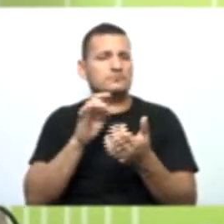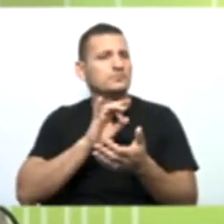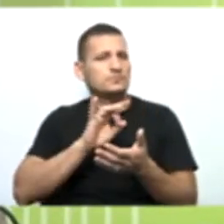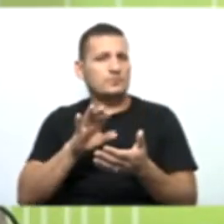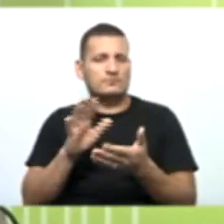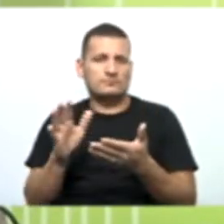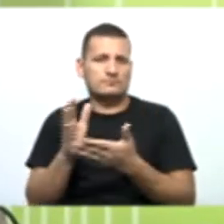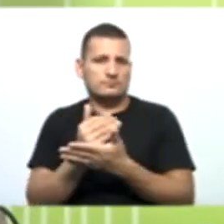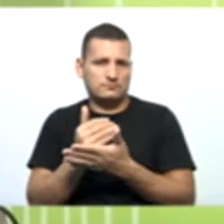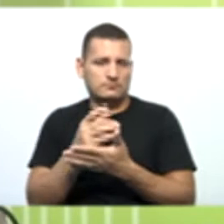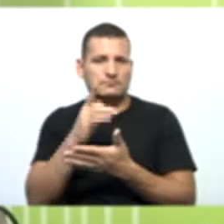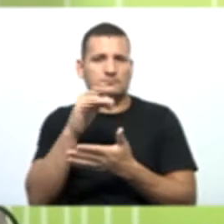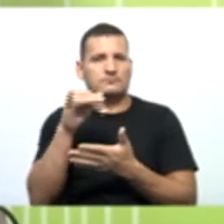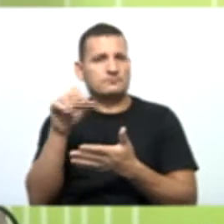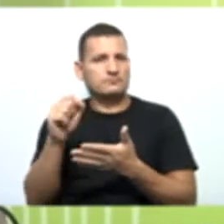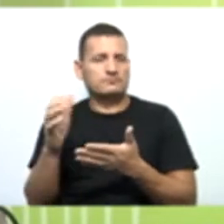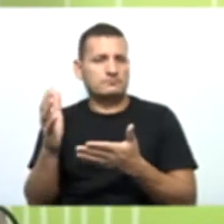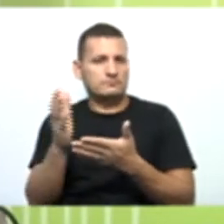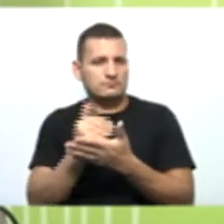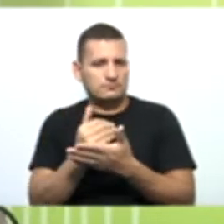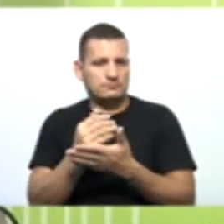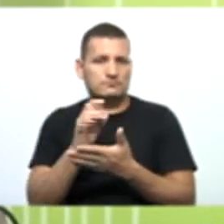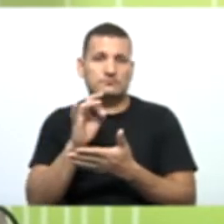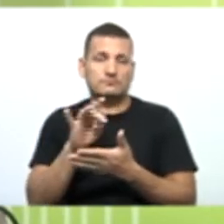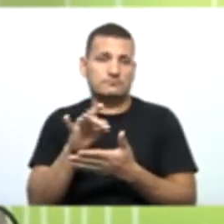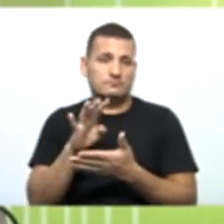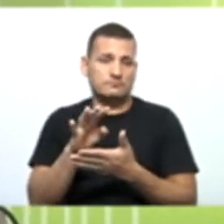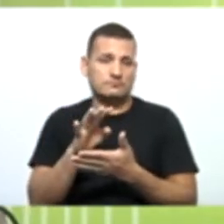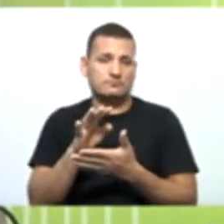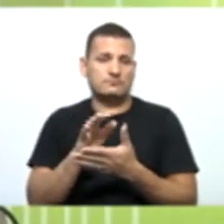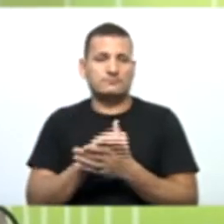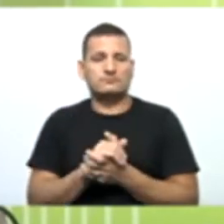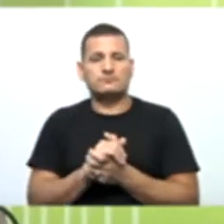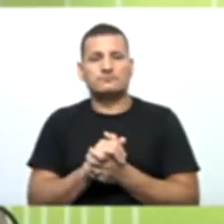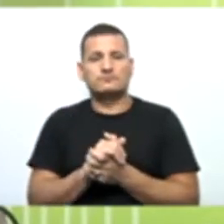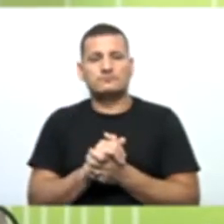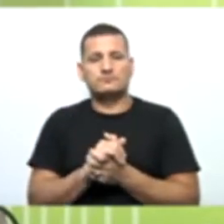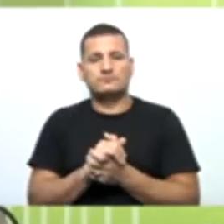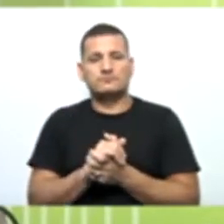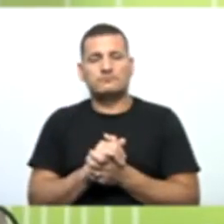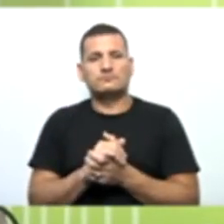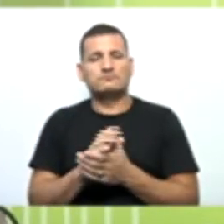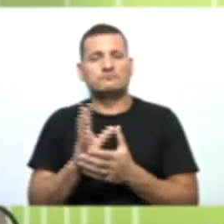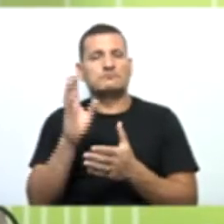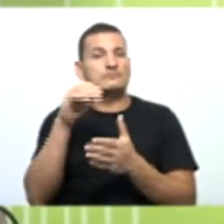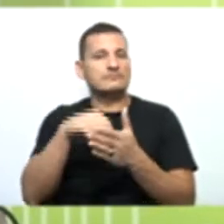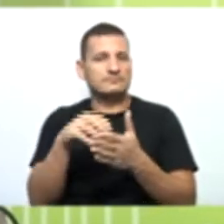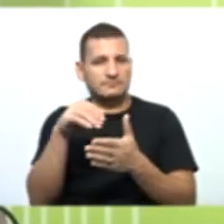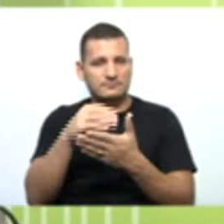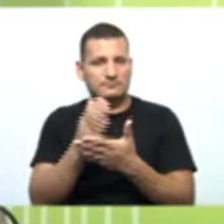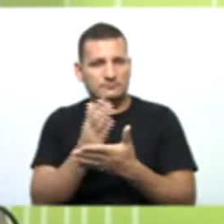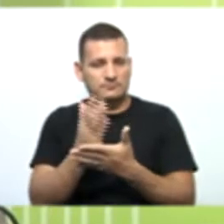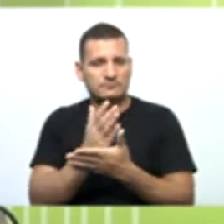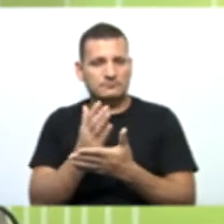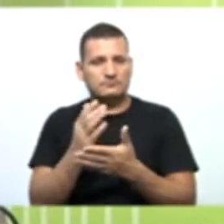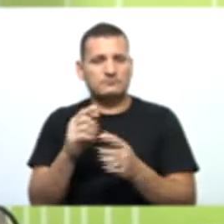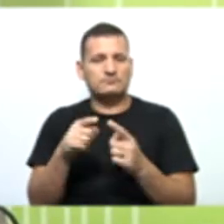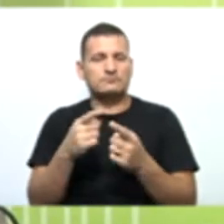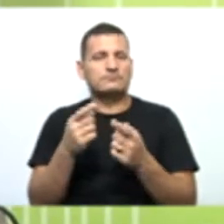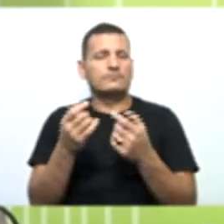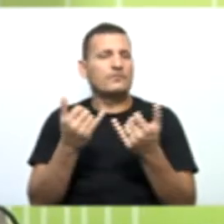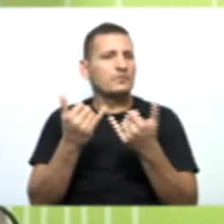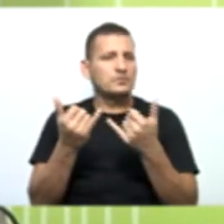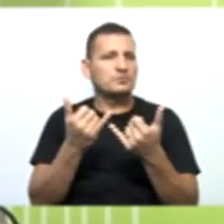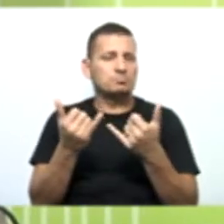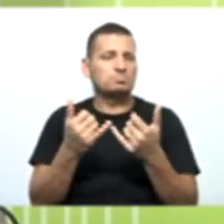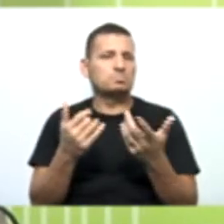apenas dados. Vocês vão ter só dados que foram inseridos aí nesse livro e a informação não vai